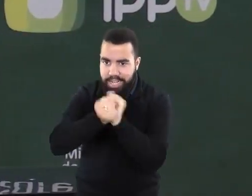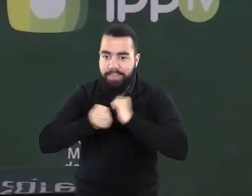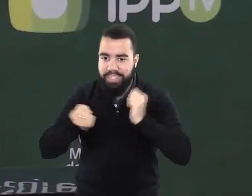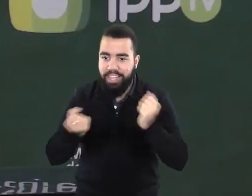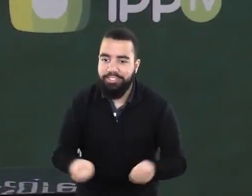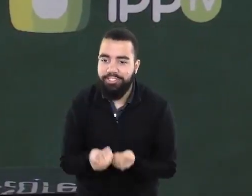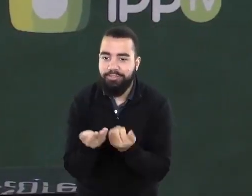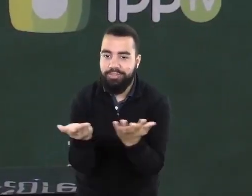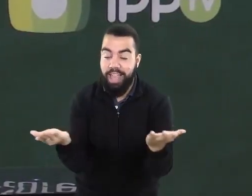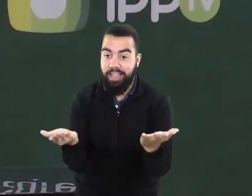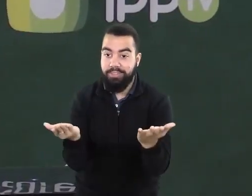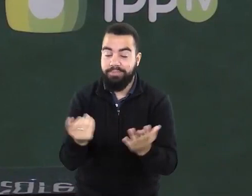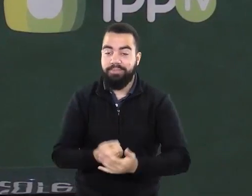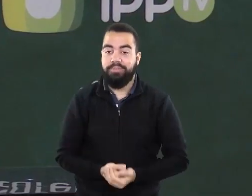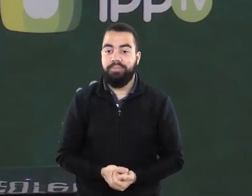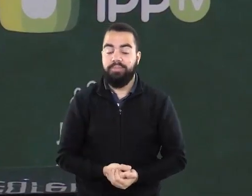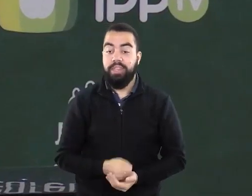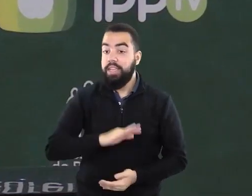para